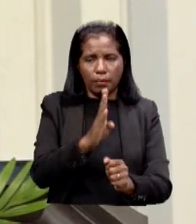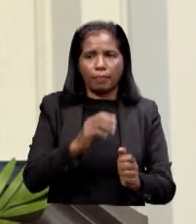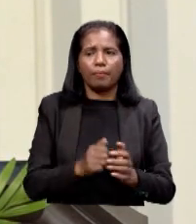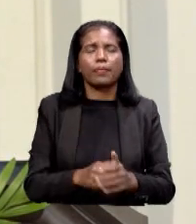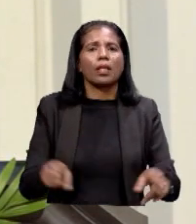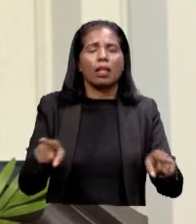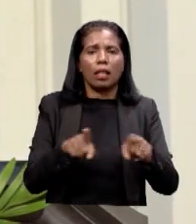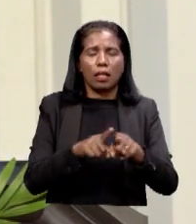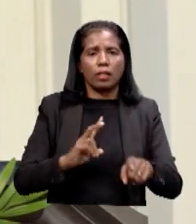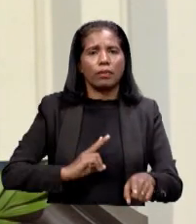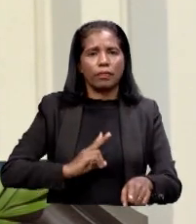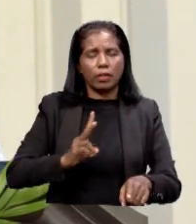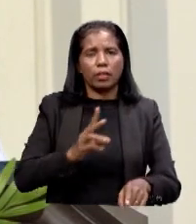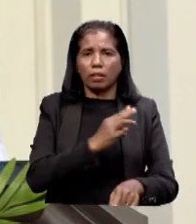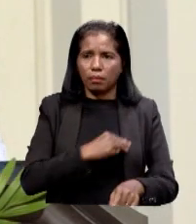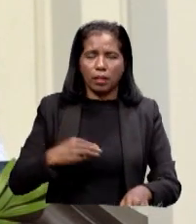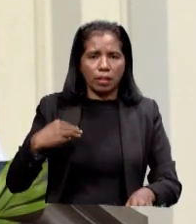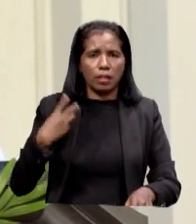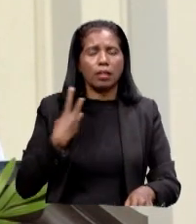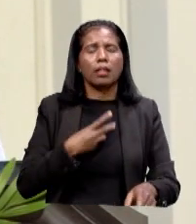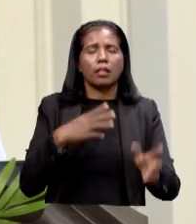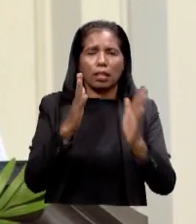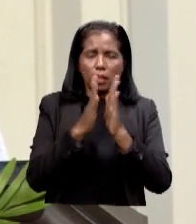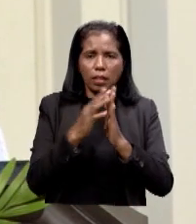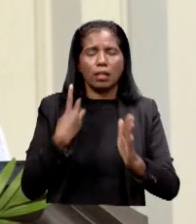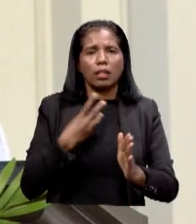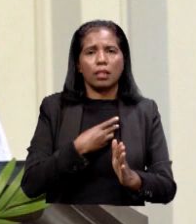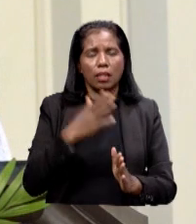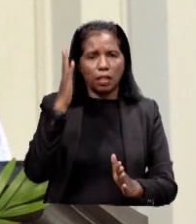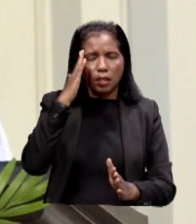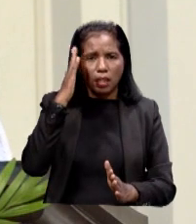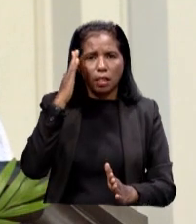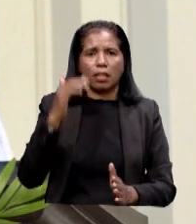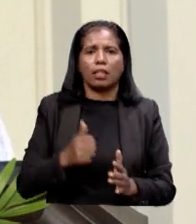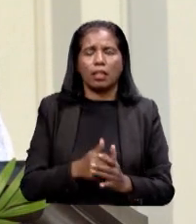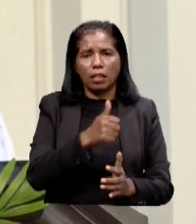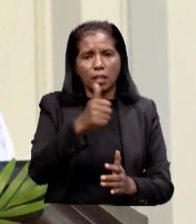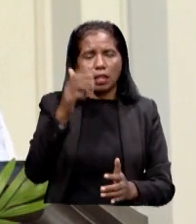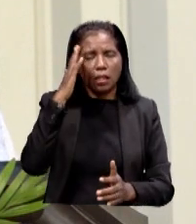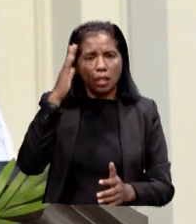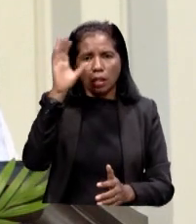anessa maria ita harohan atu ita berida hatene buka